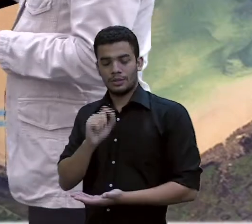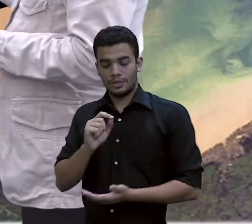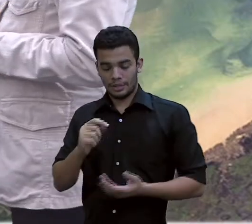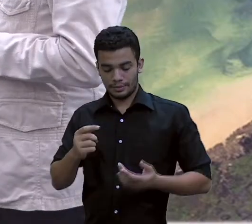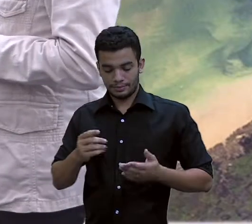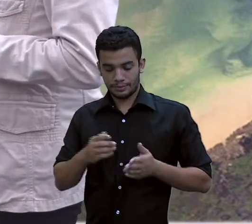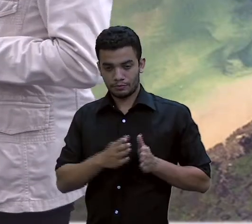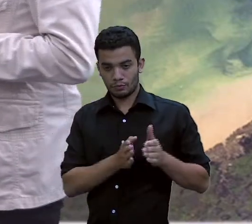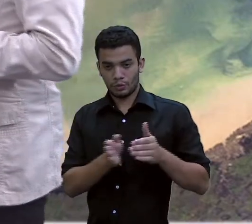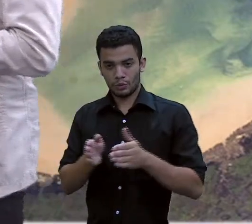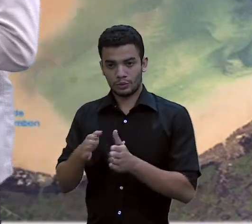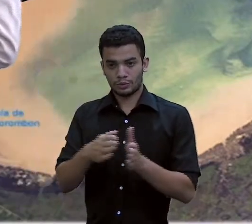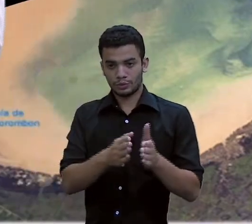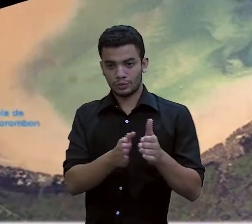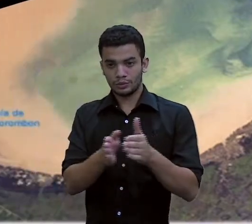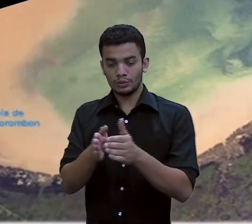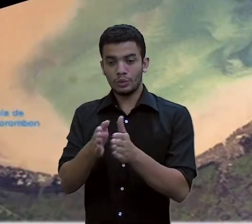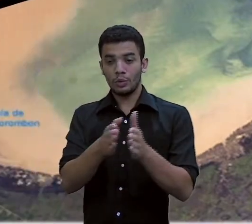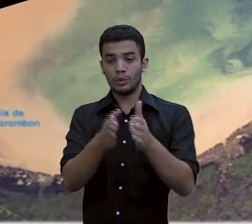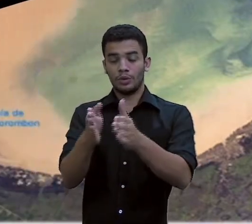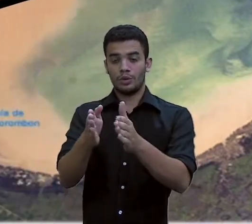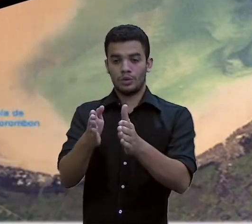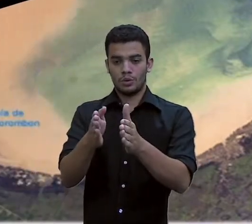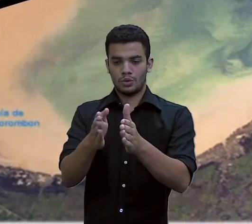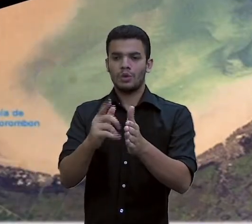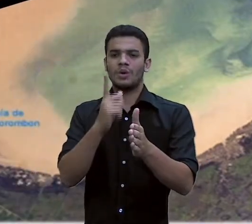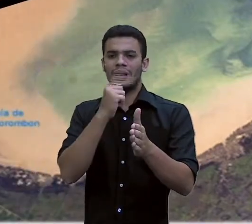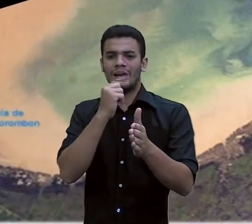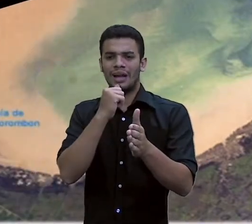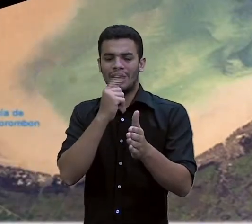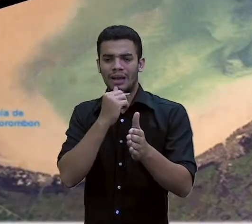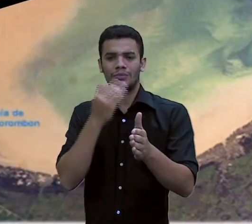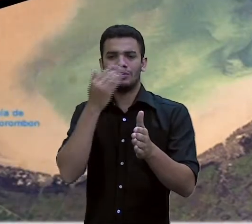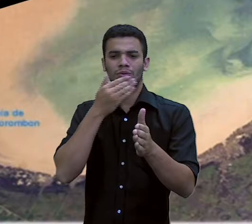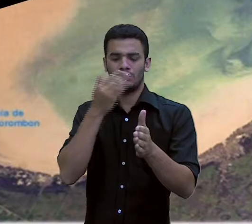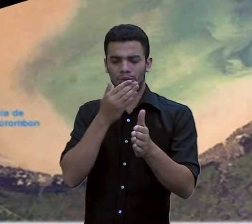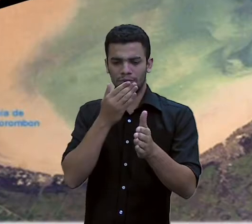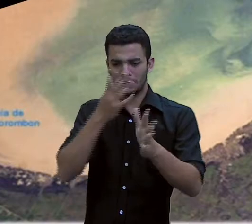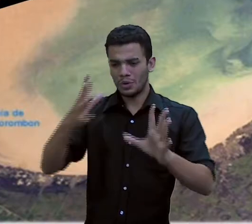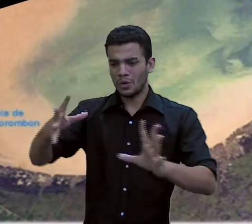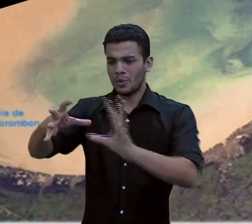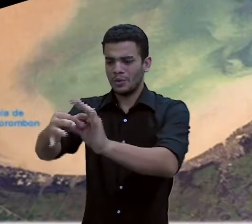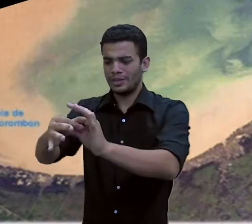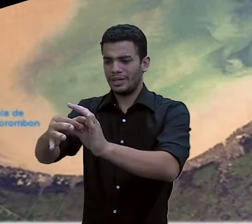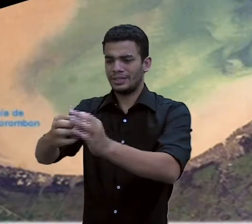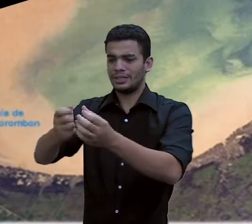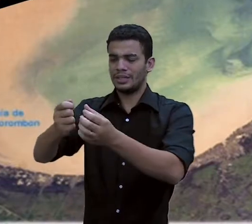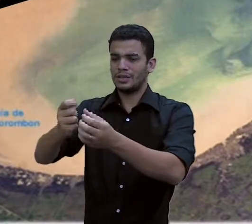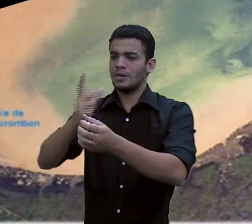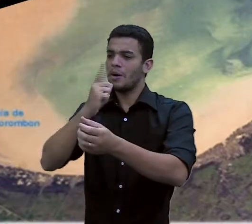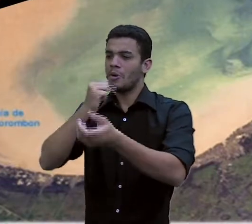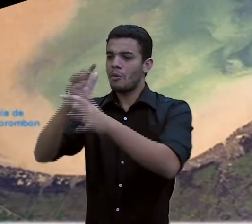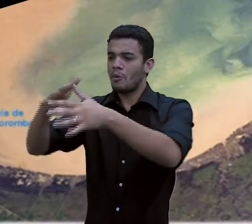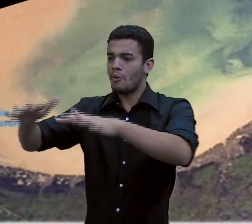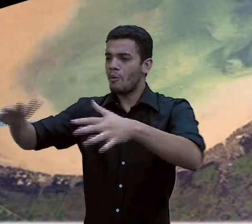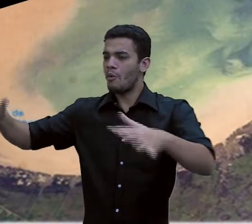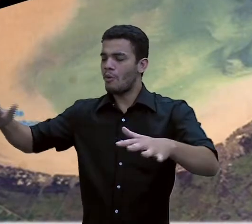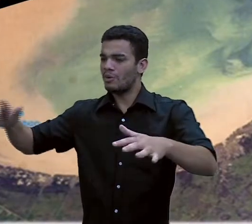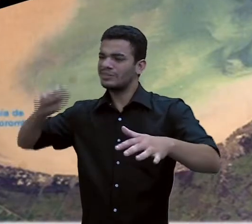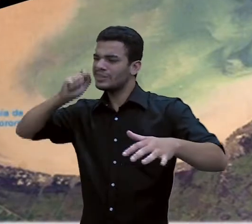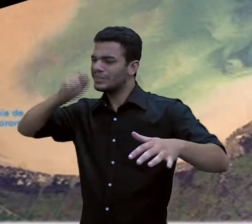Oceano Atlântico. Então, ele vem aqui, do lado de baixo a Argentina, o de cima o